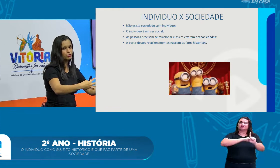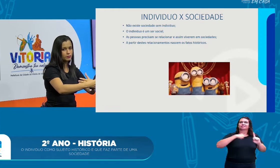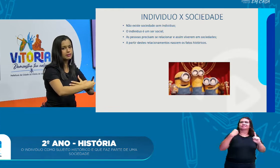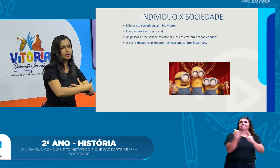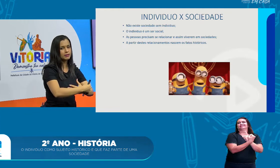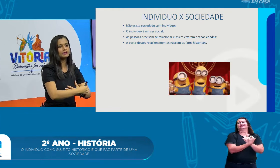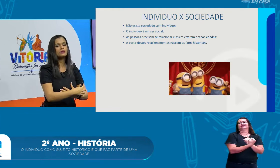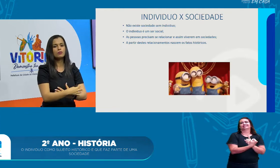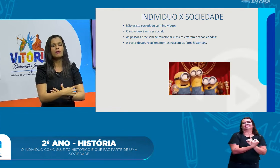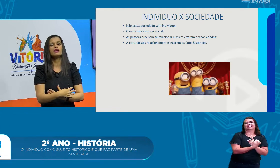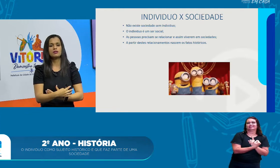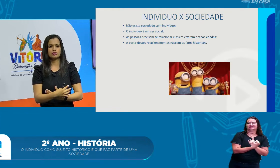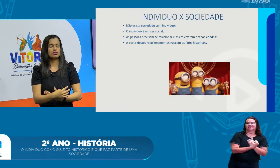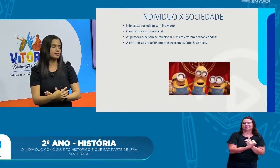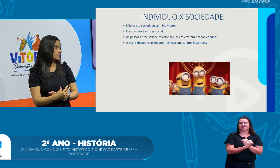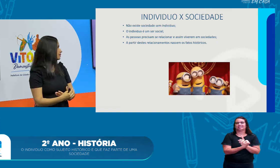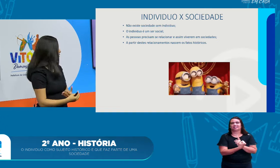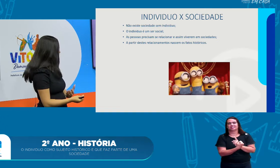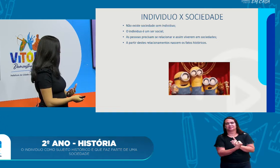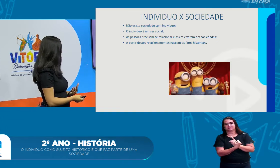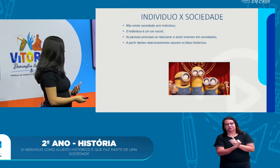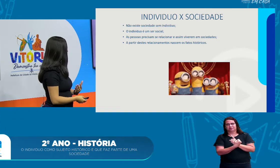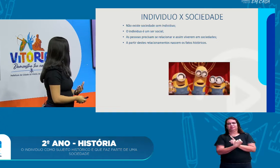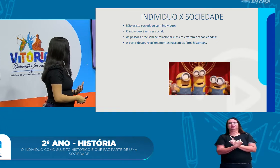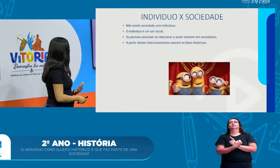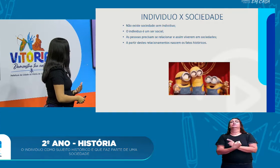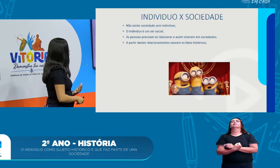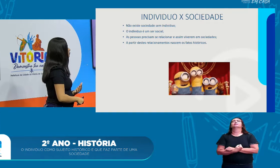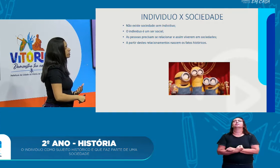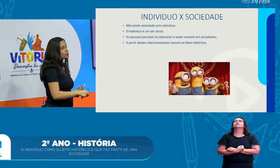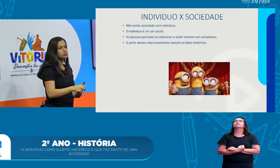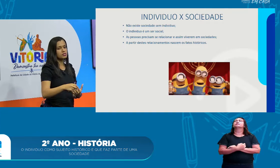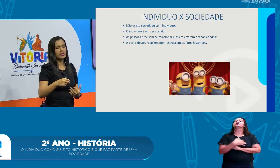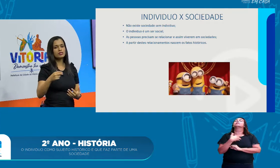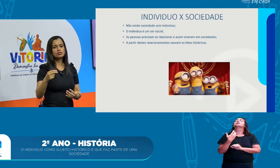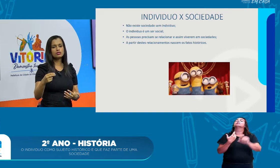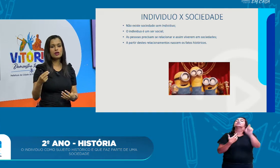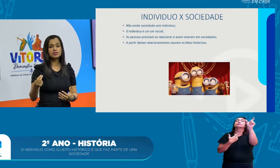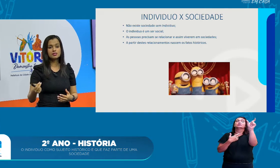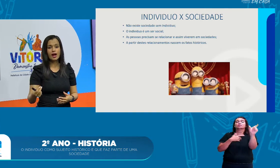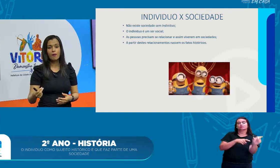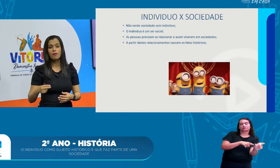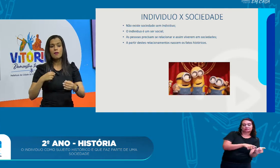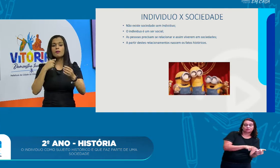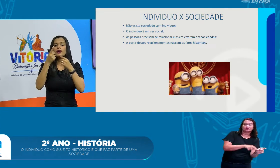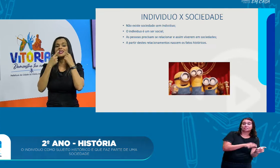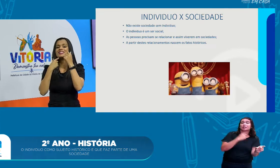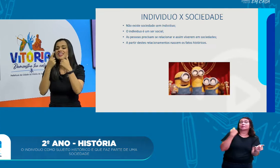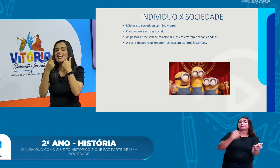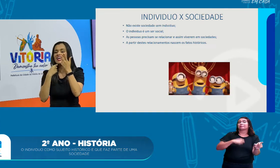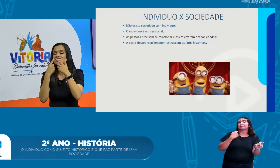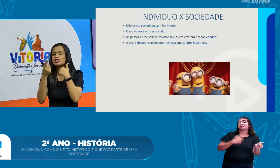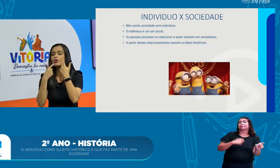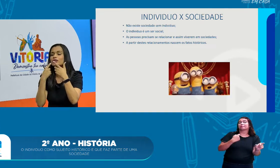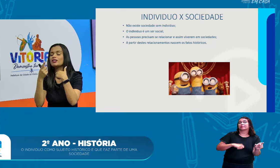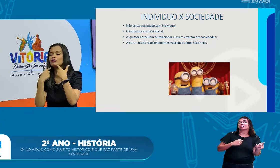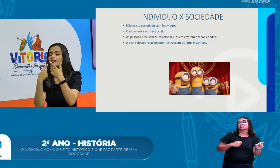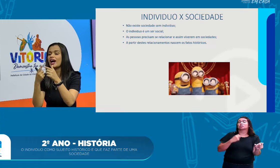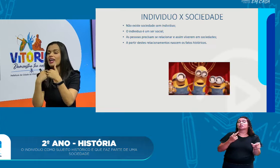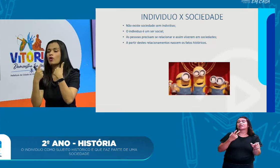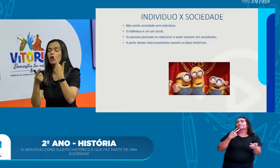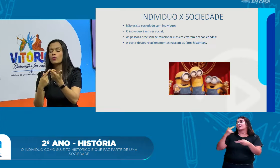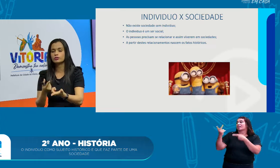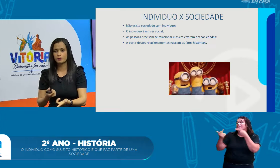cria automaticamente uma sociedade. O indivíduo é um ser social, porque ele se relaciona,